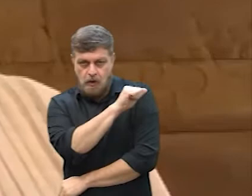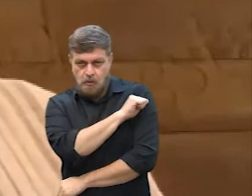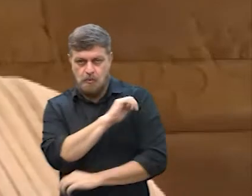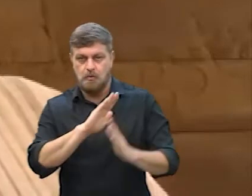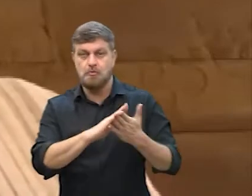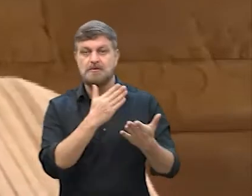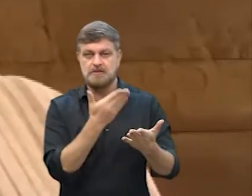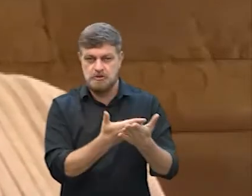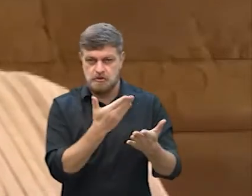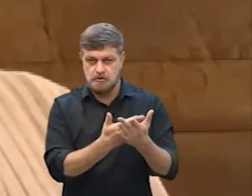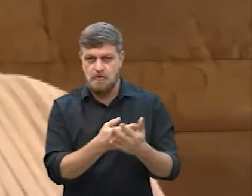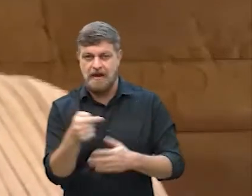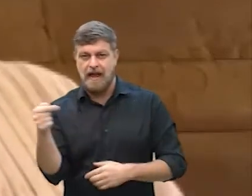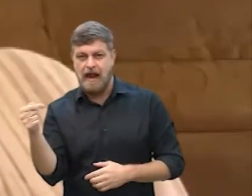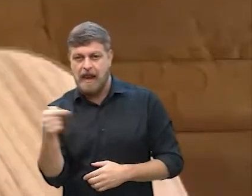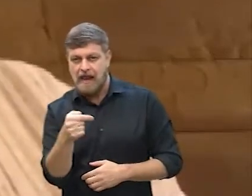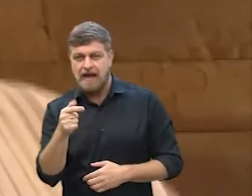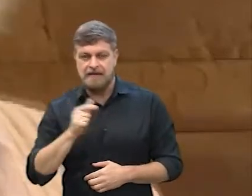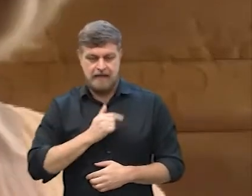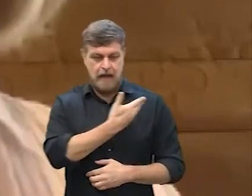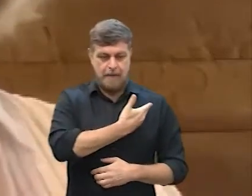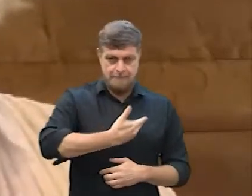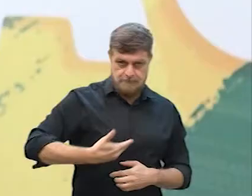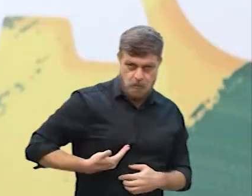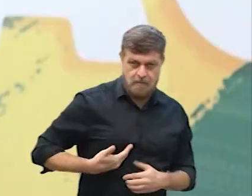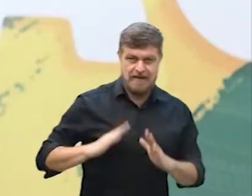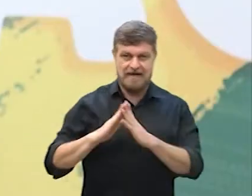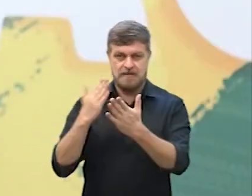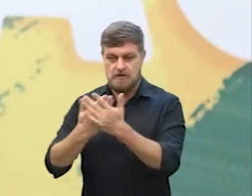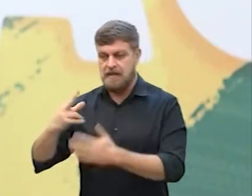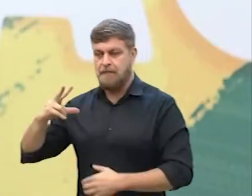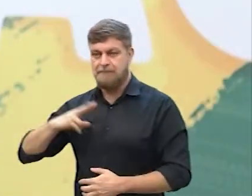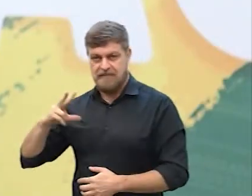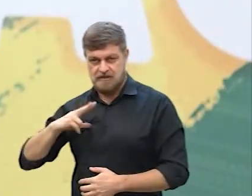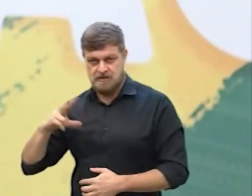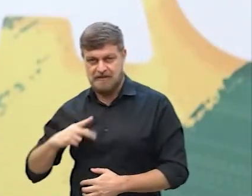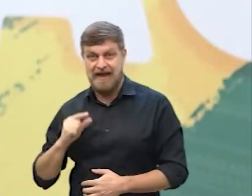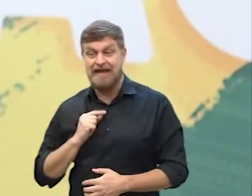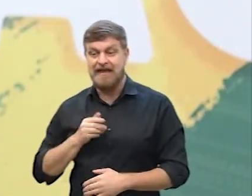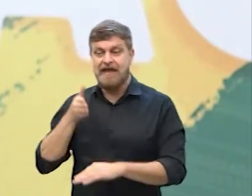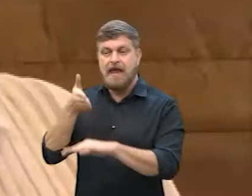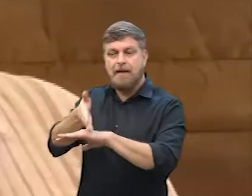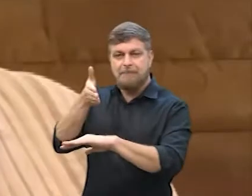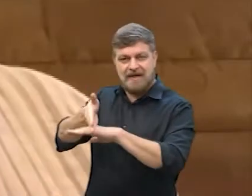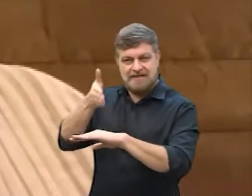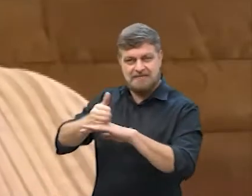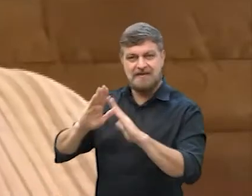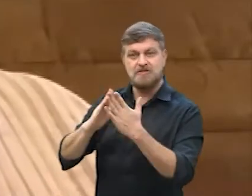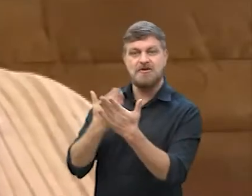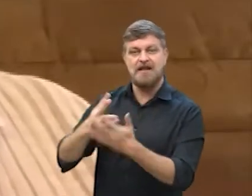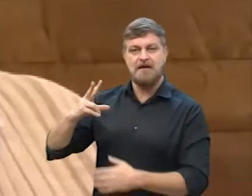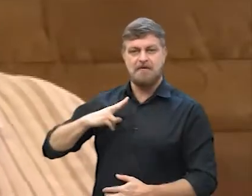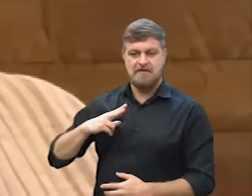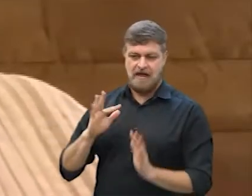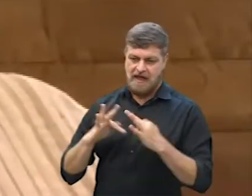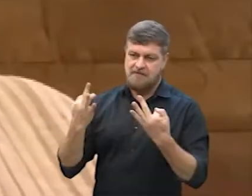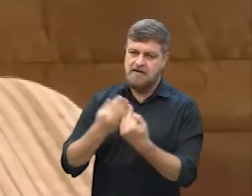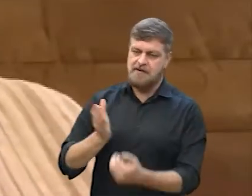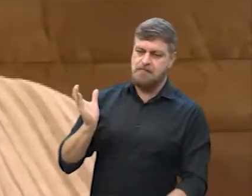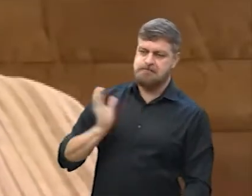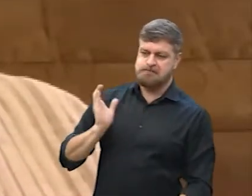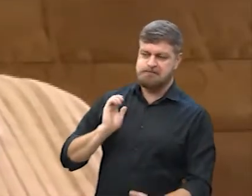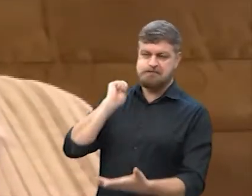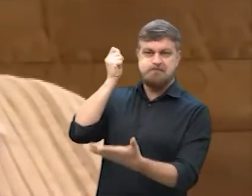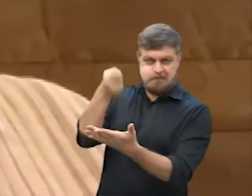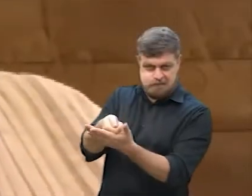escolas escolas públicas e privadas. Quem vai para uma escola privada? Aquele estudante que a família tem condições de